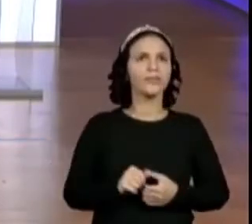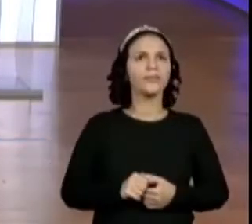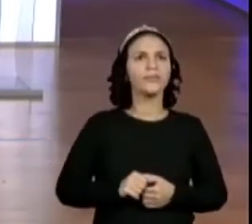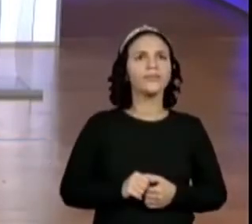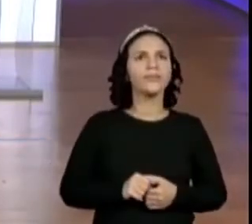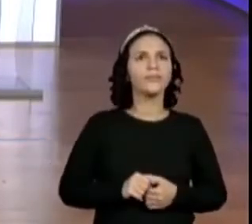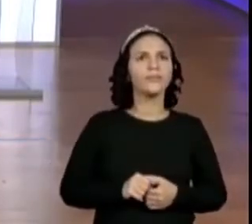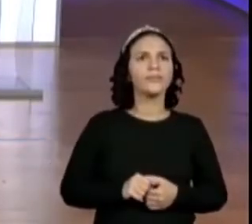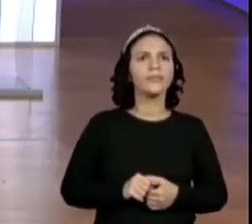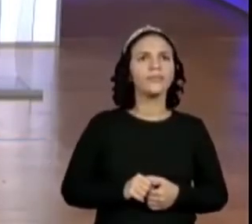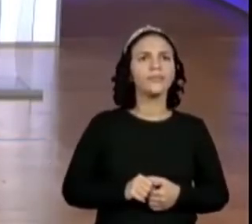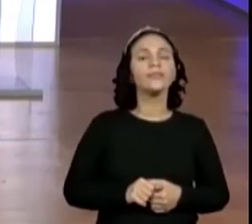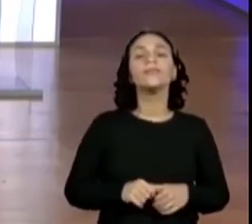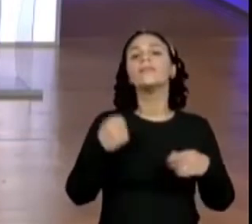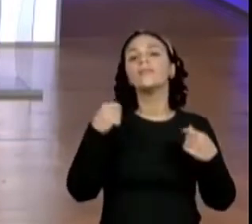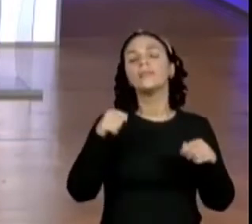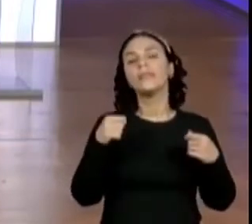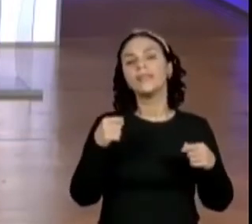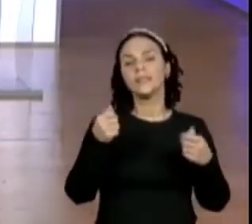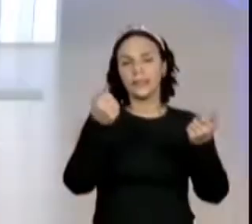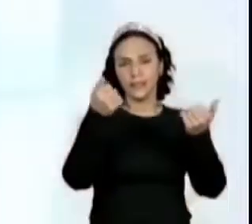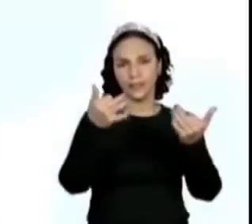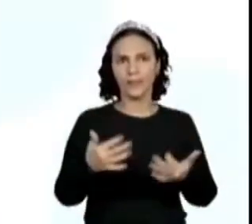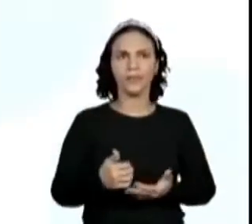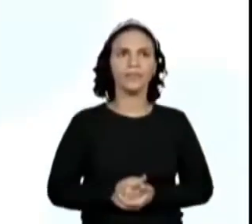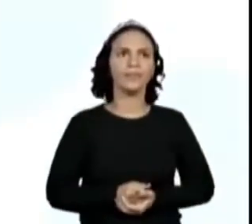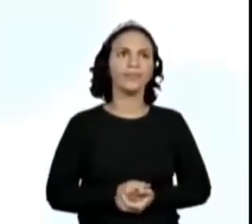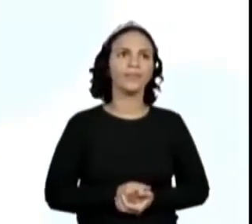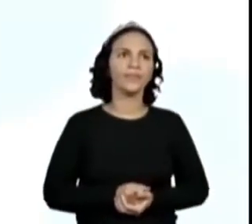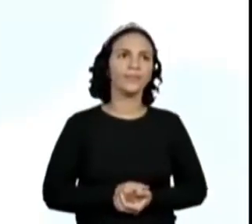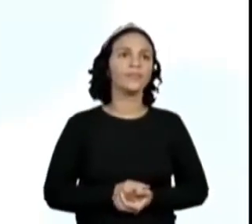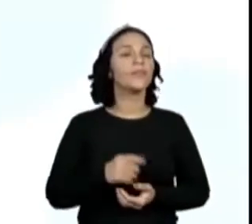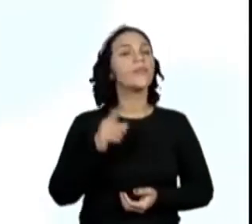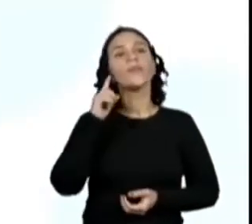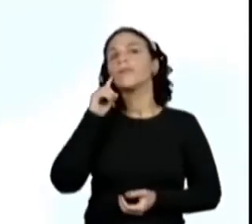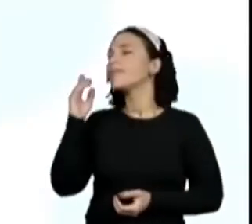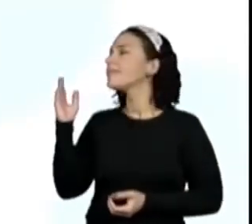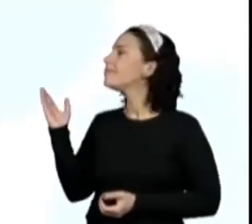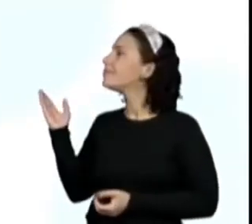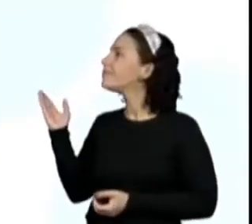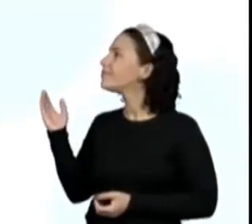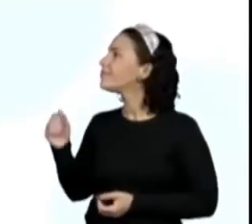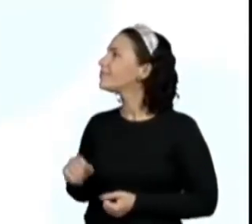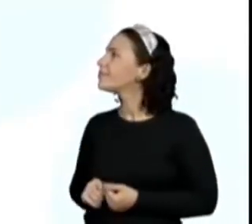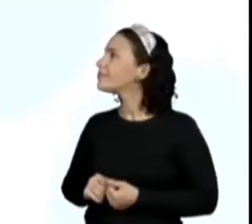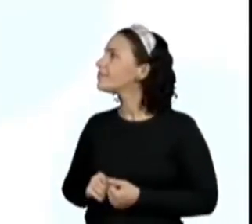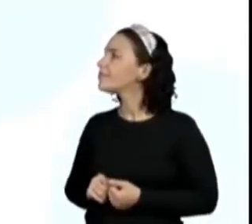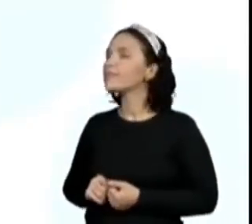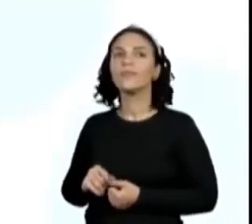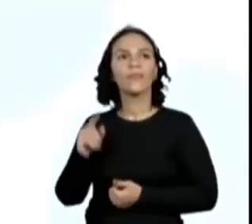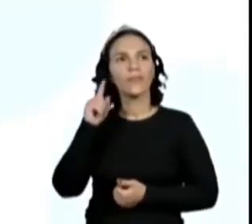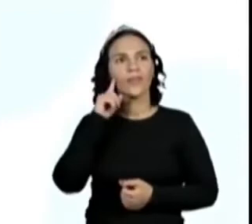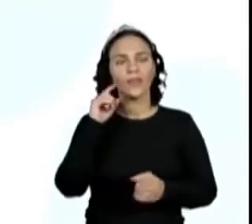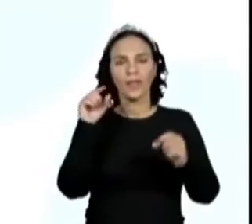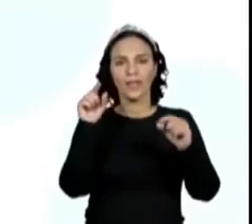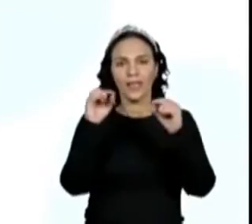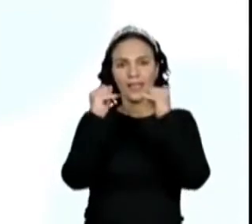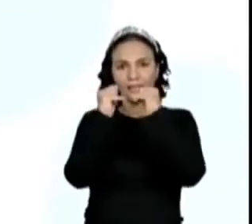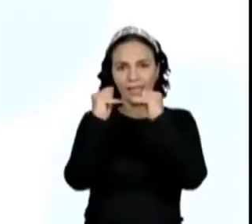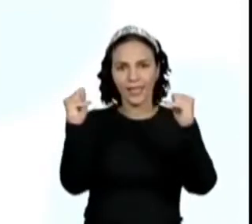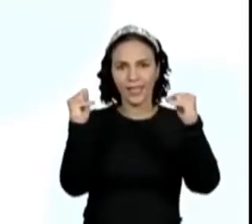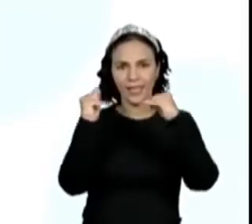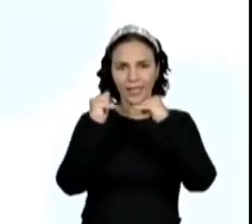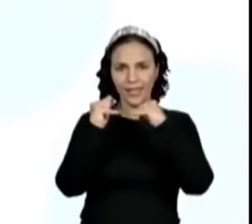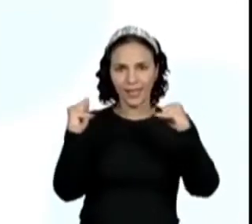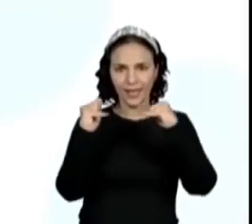tenho certeza, eu preciso explicar. A Parlenda, ela é escrita, ó, tá vendo as linhas? Eu não chego até o